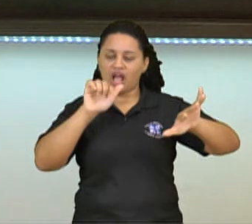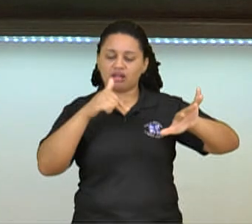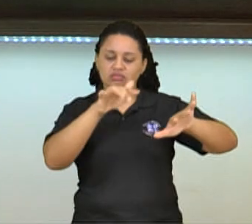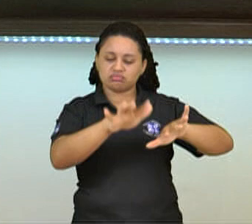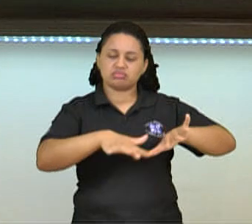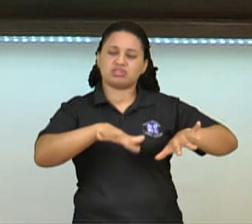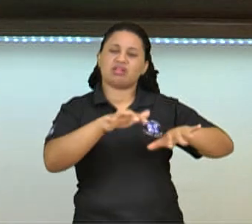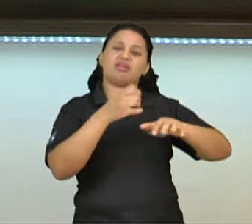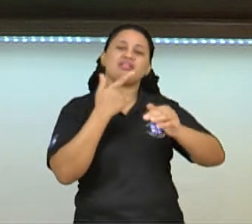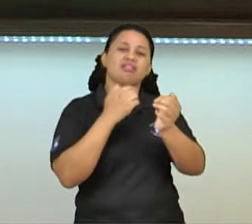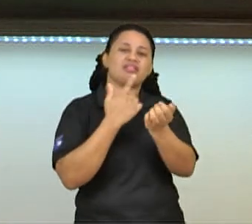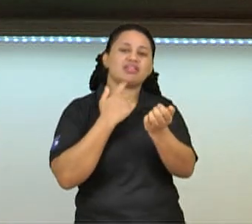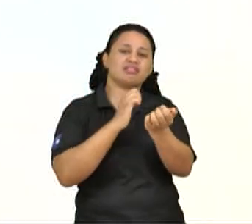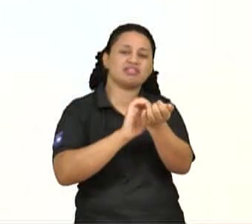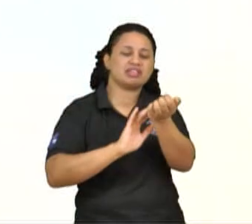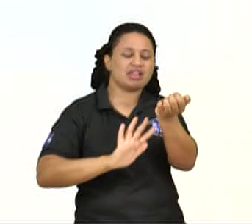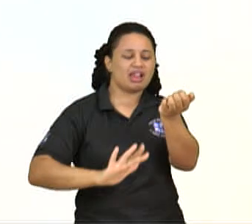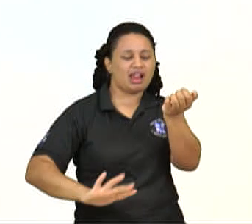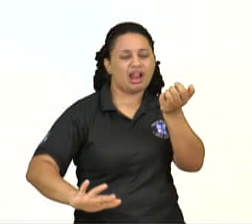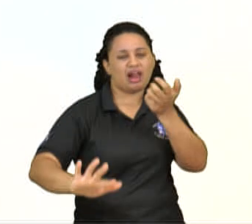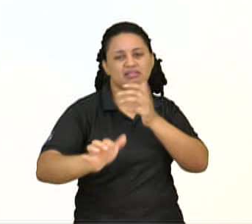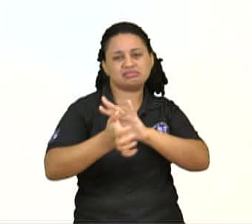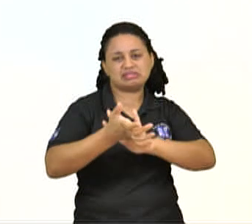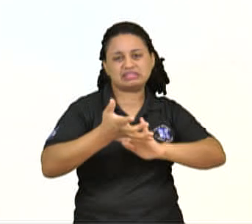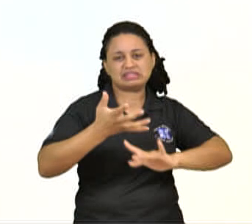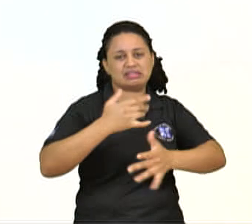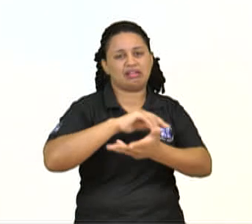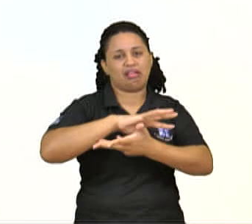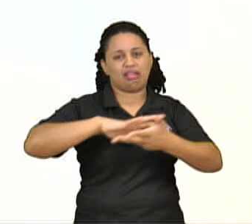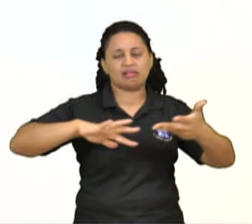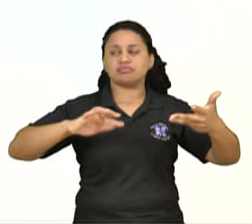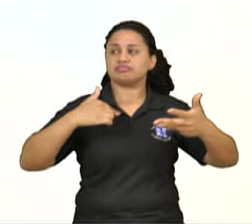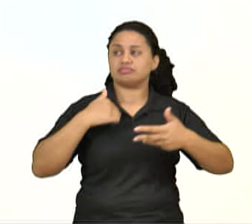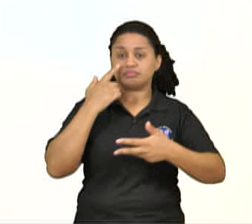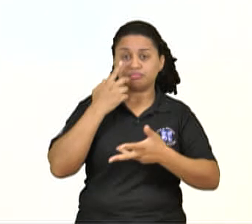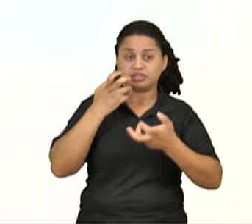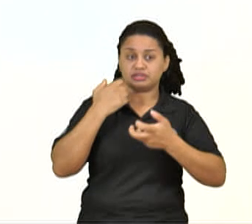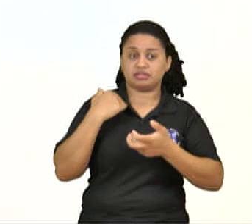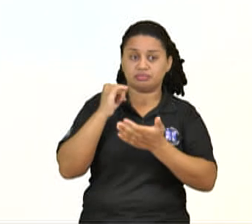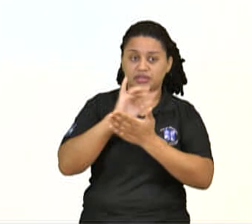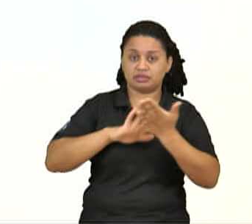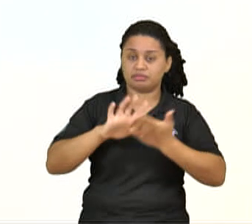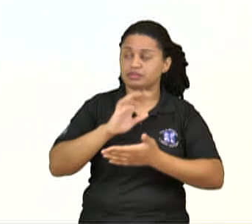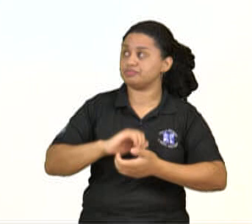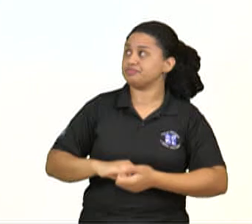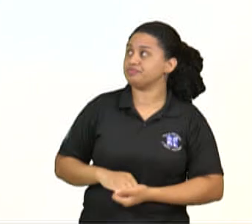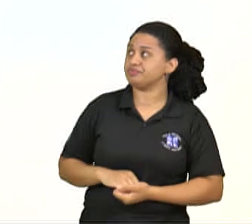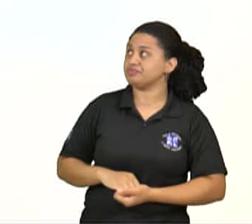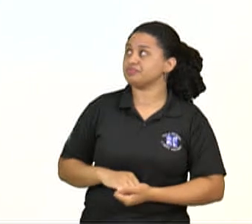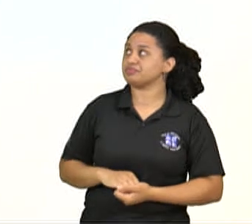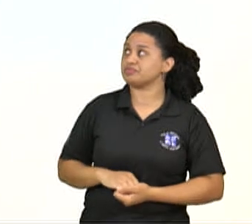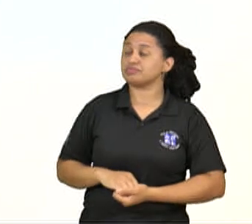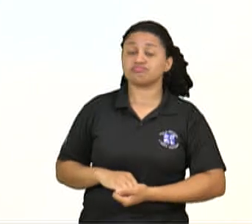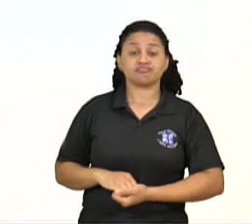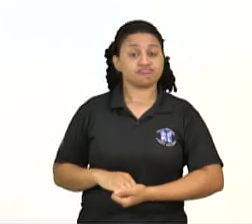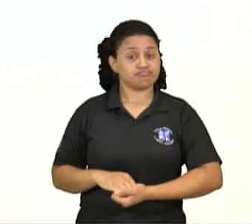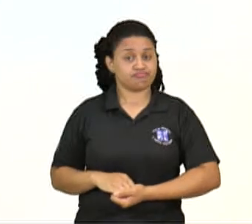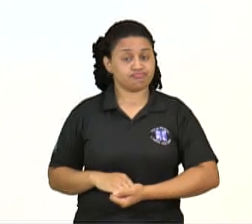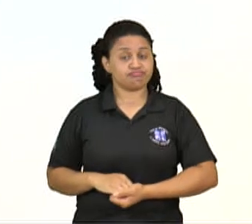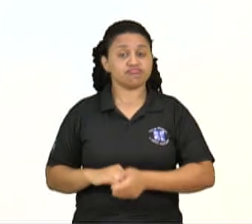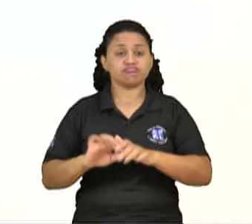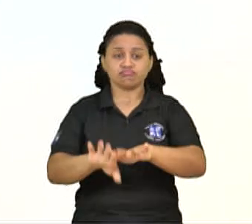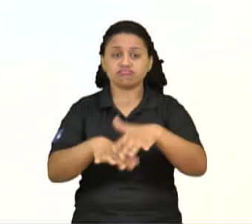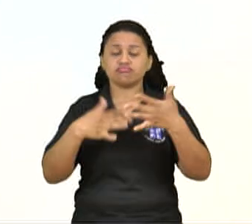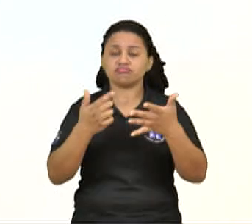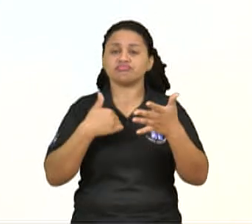ensanguentado. Olha só, diante desses acontecimentos, os jacobinos eles vão dar início a uma fase das mais